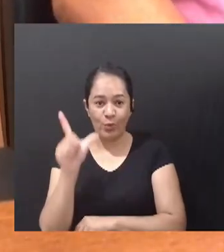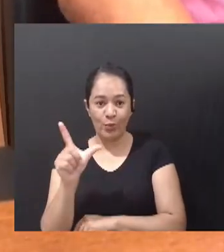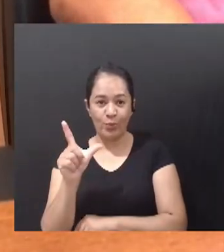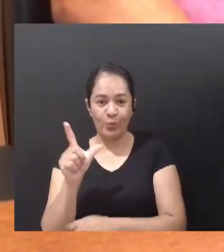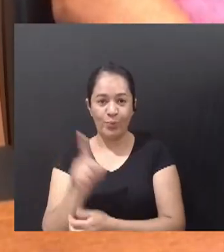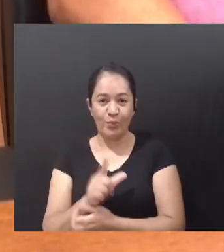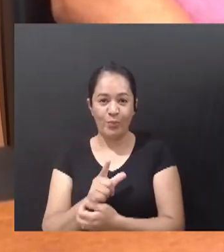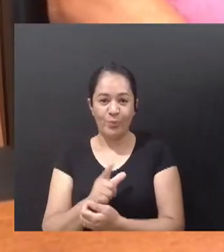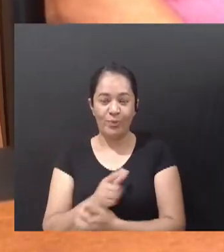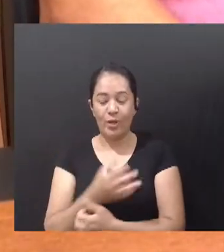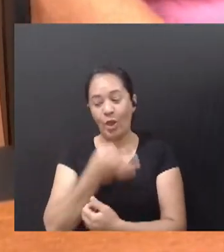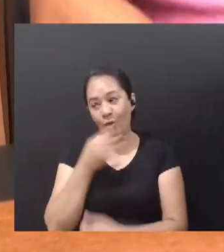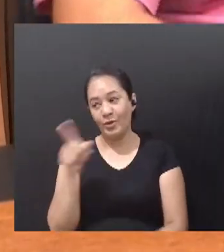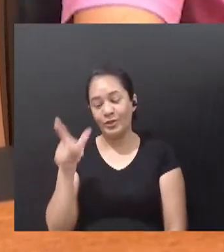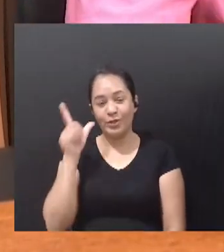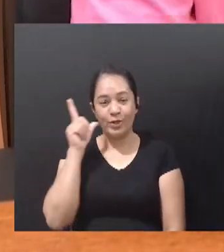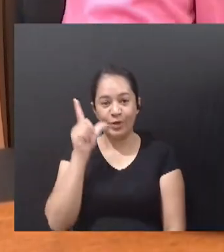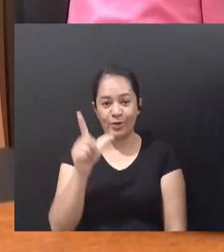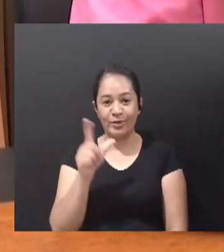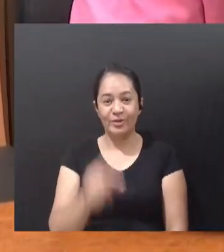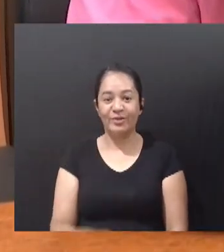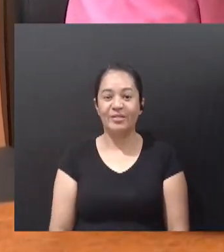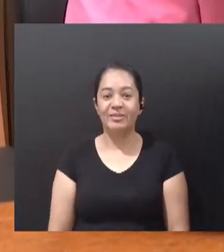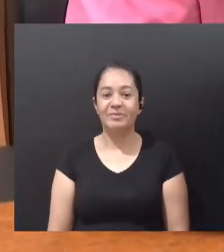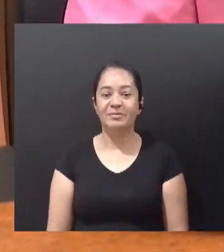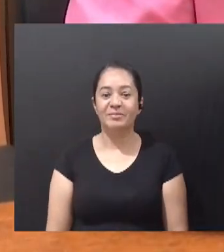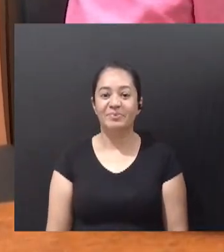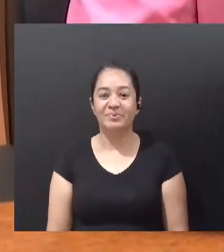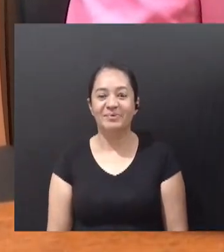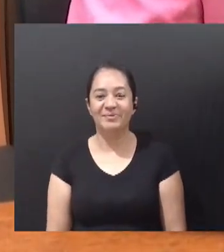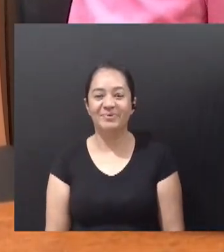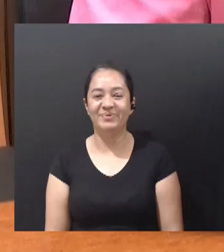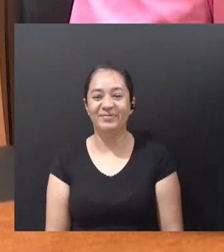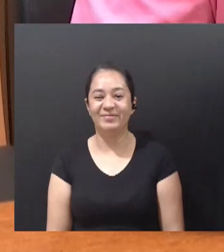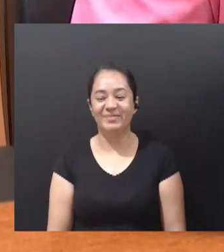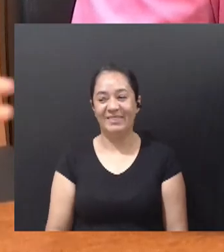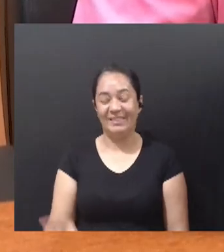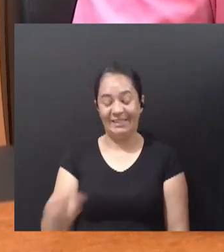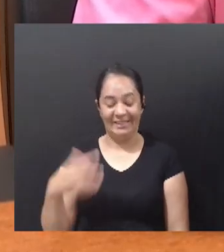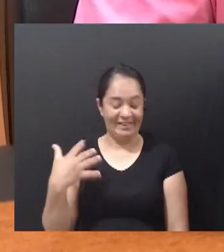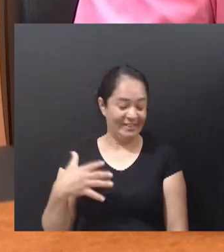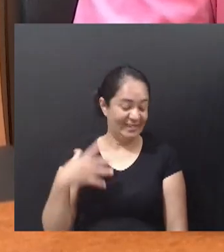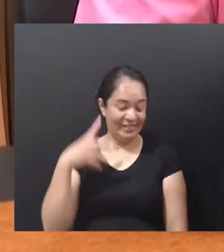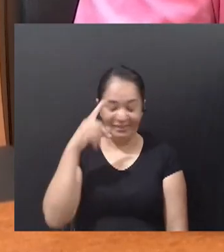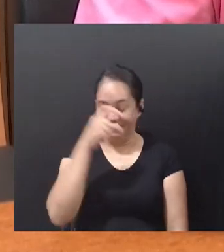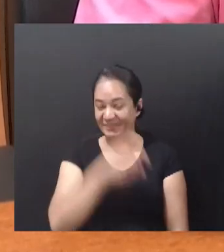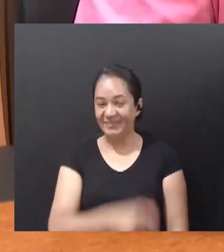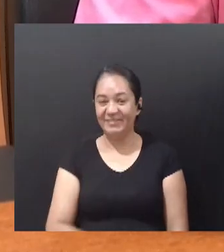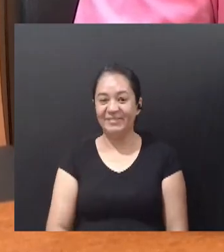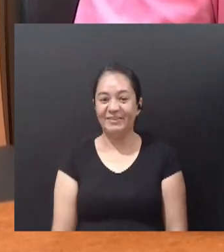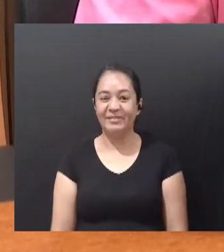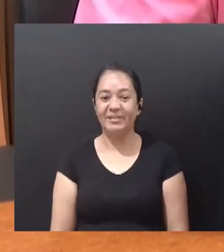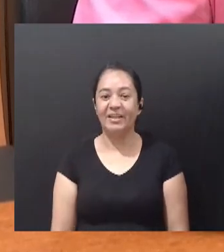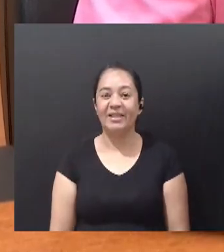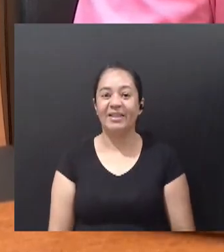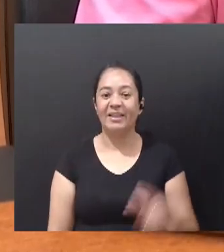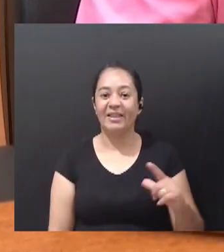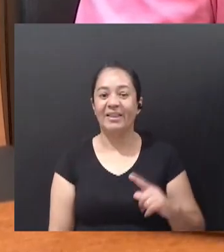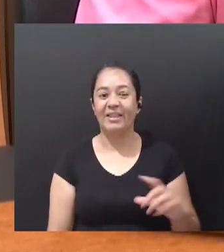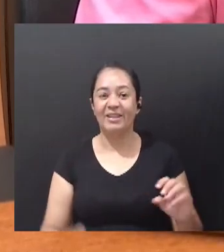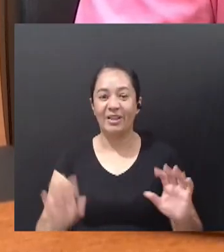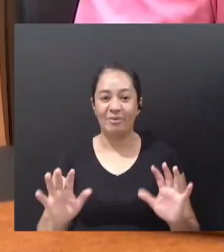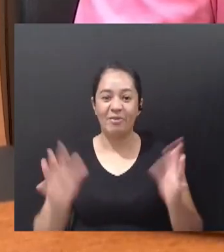que ele consegue, porque ele é zica, ele consegue. Tem uma festa